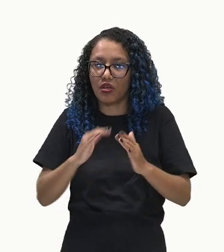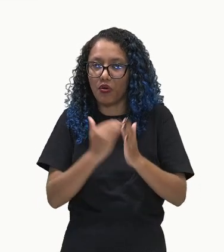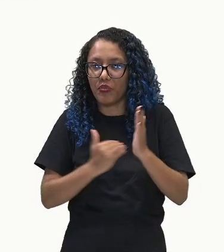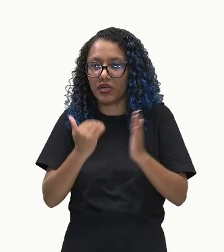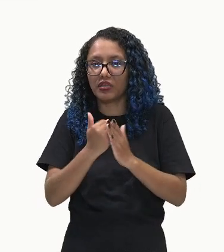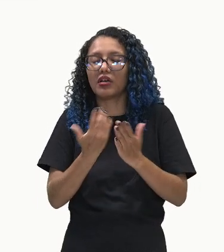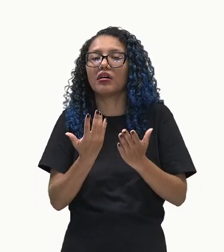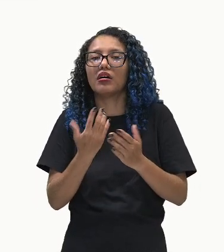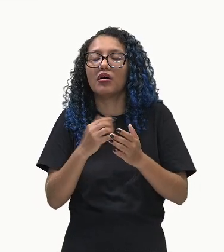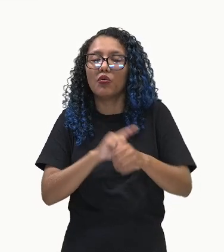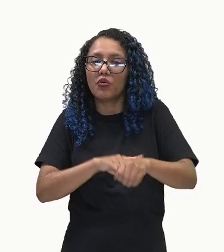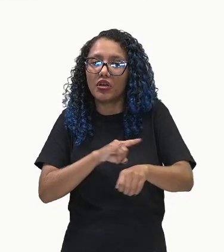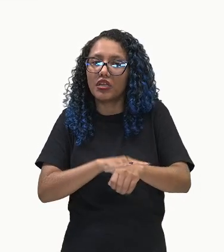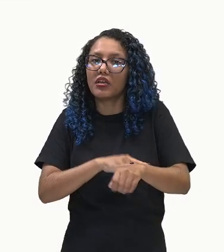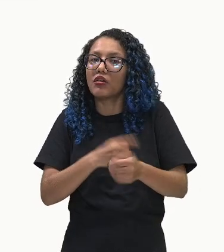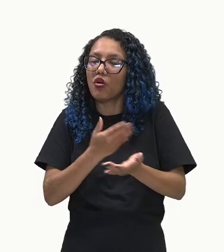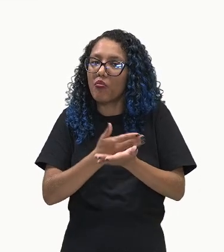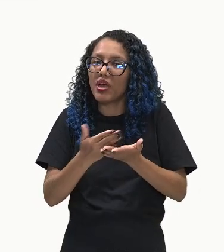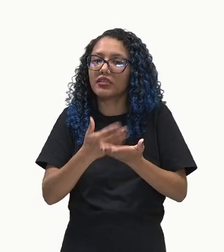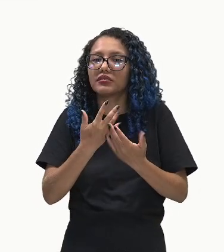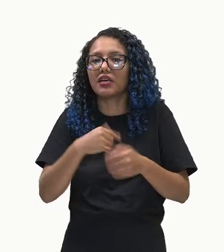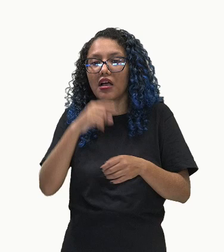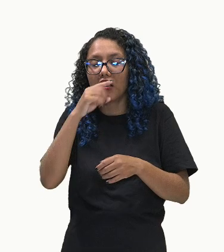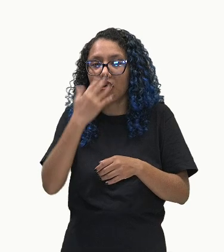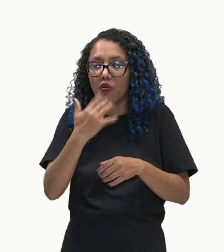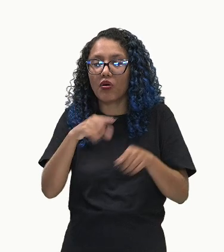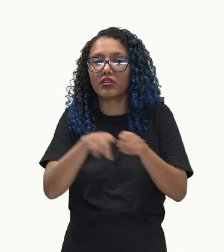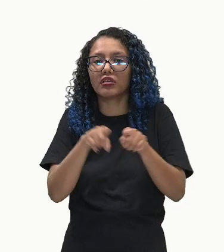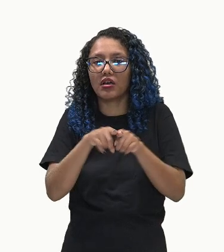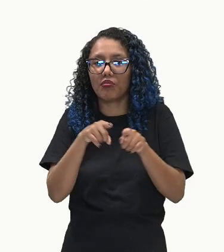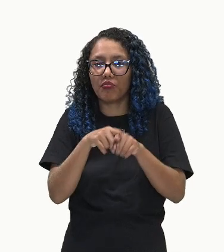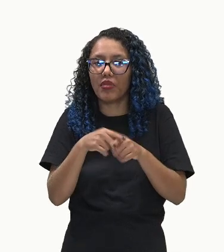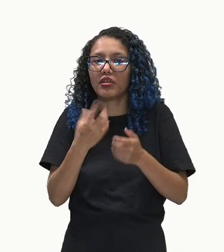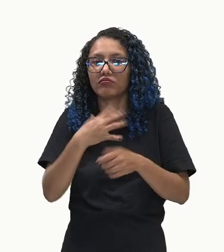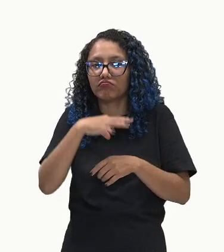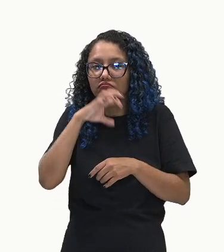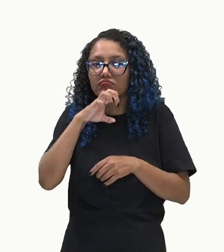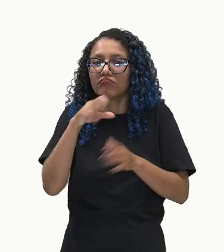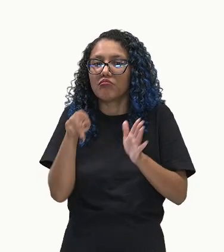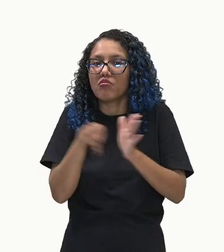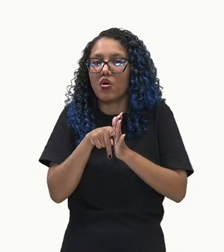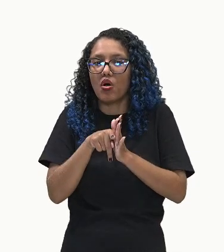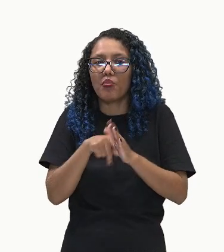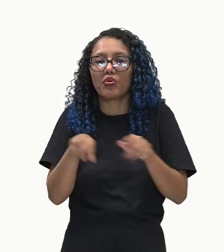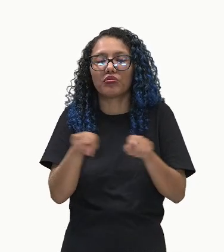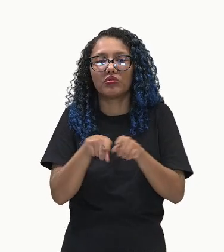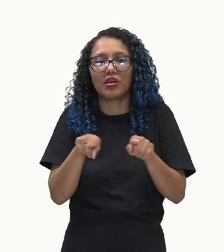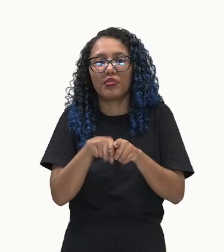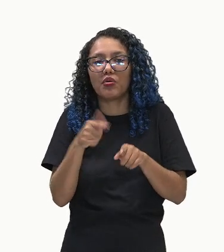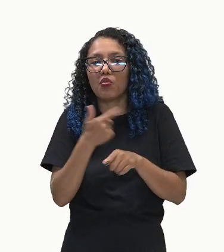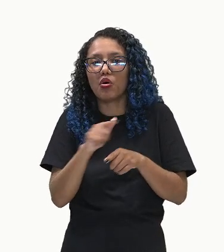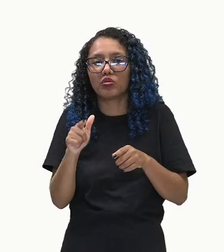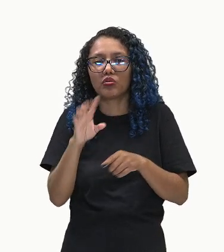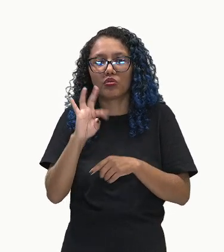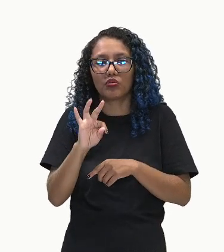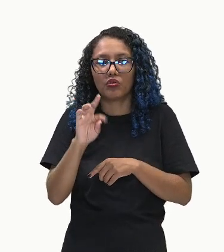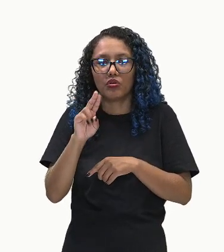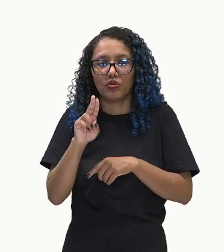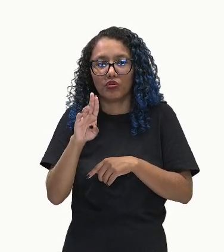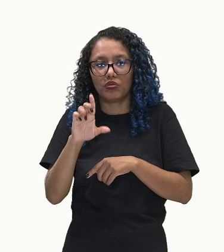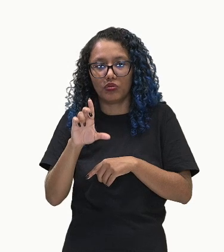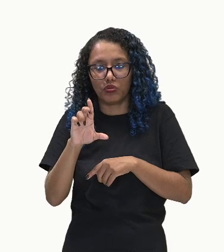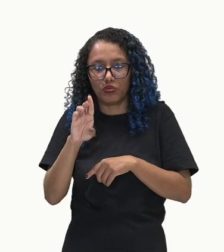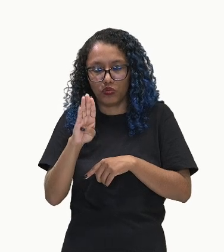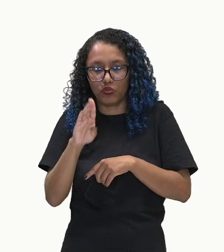cheiro característico. O túbulo distal, que vai reabsorver mais água ainda, e